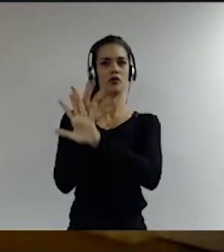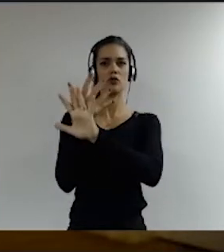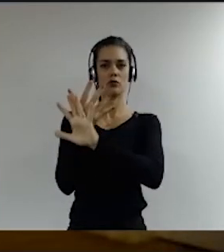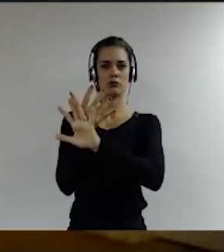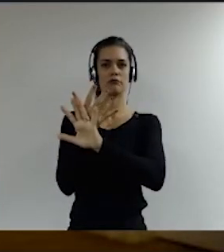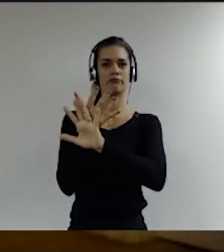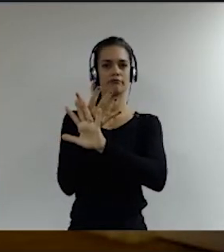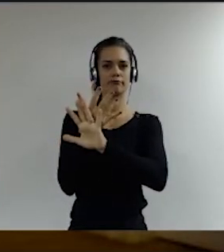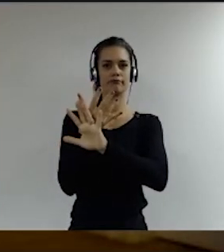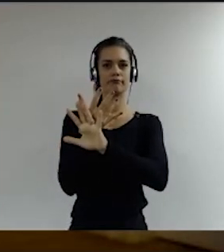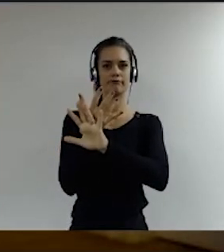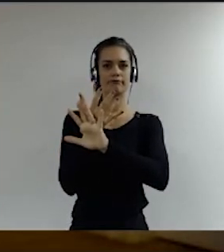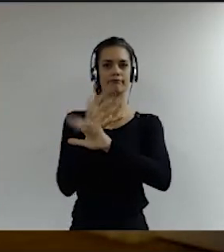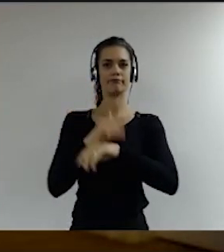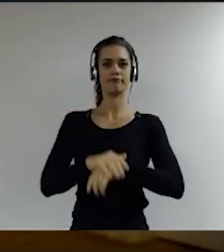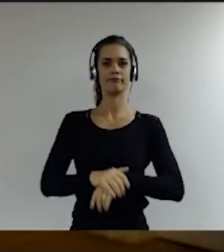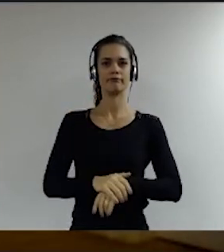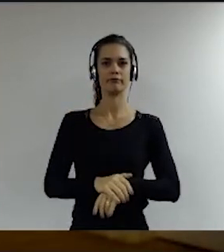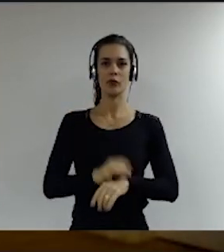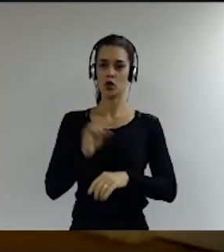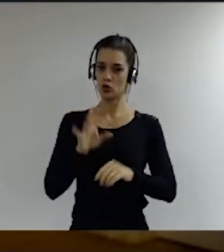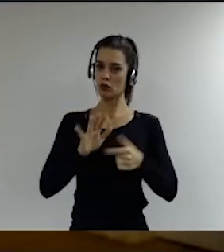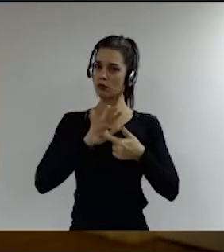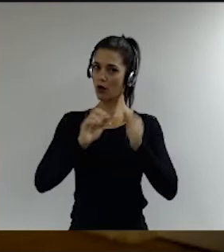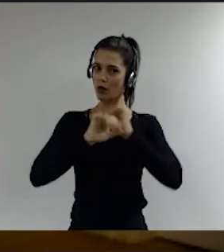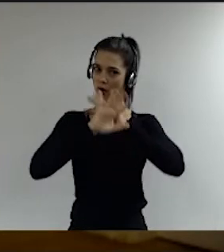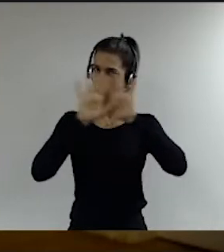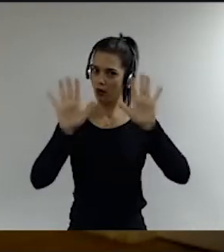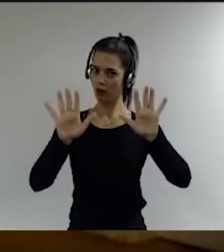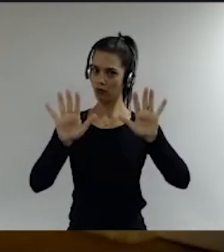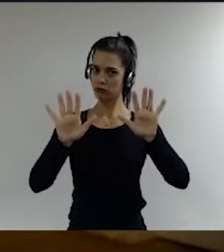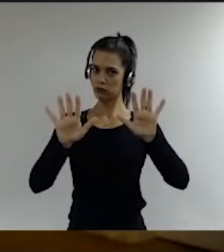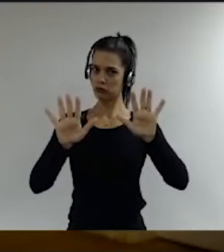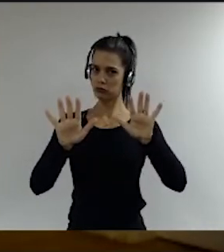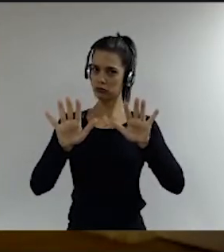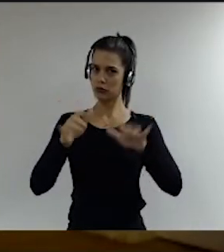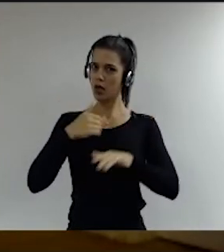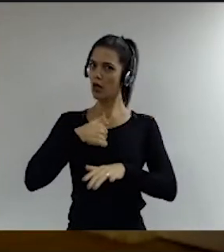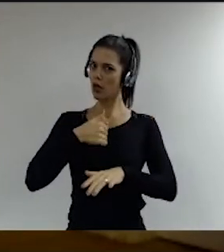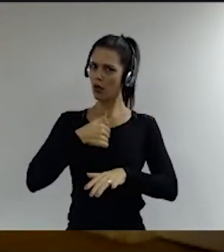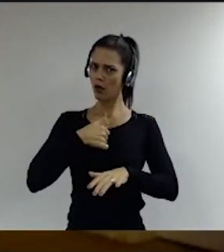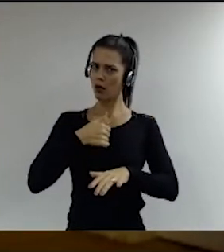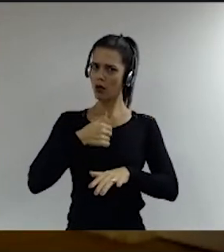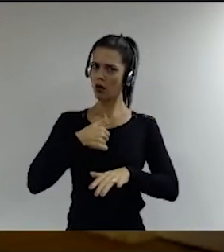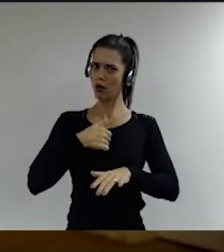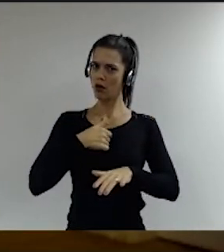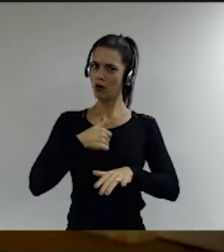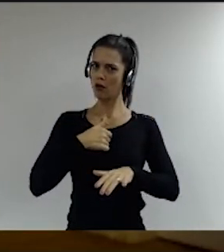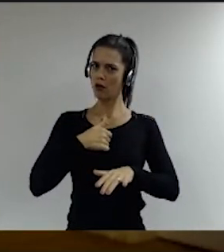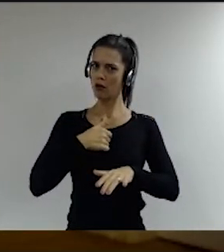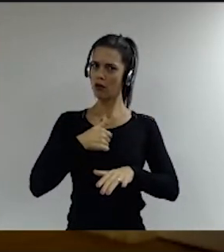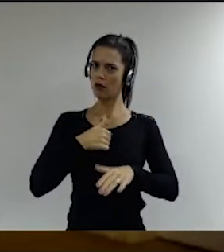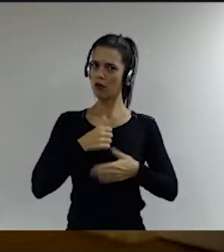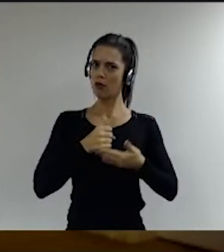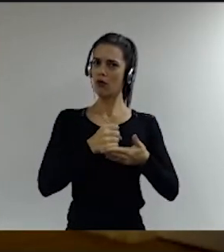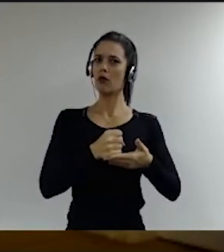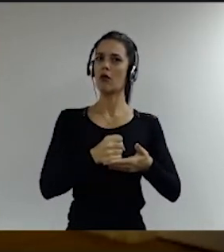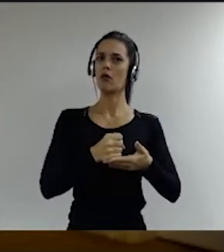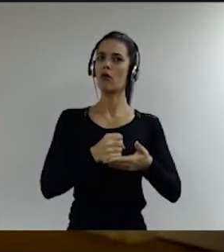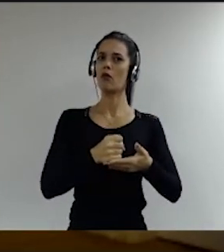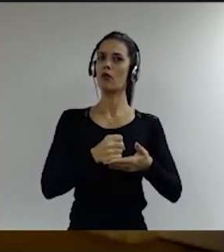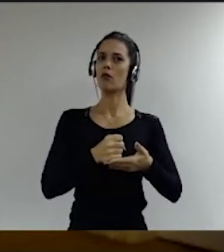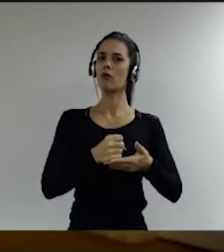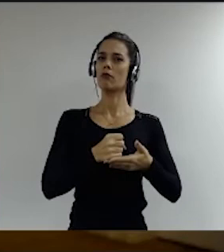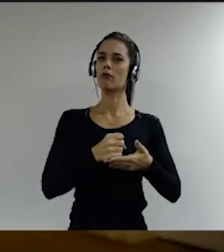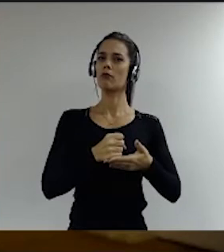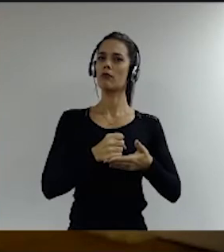Apenas deixando claro, eu sou plenamente favorável a uma maior democratização,